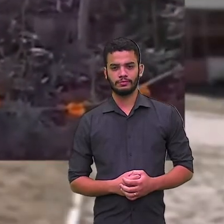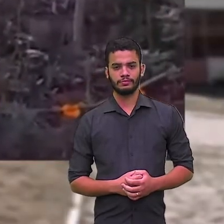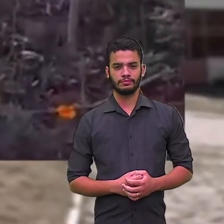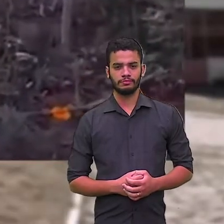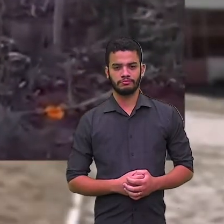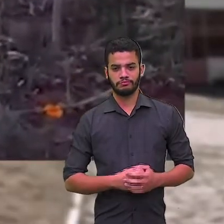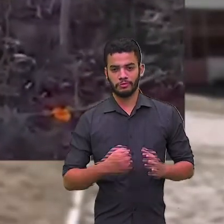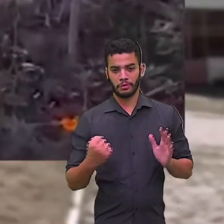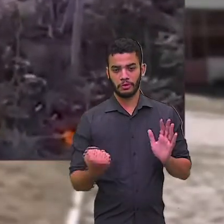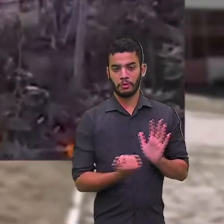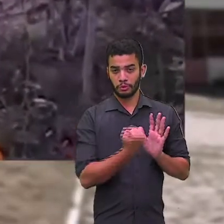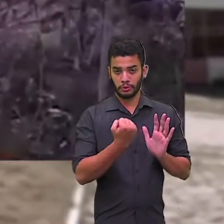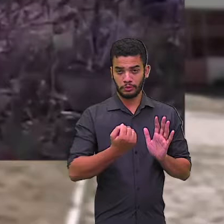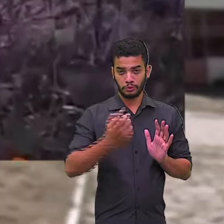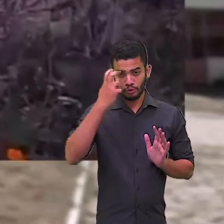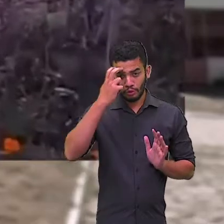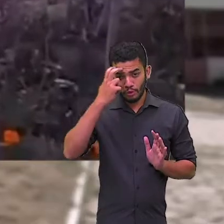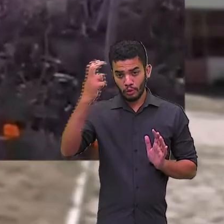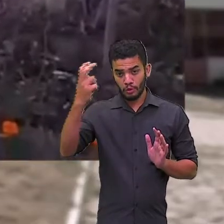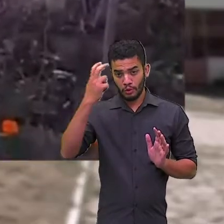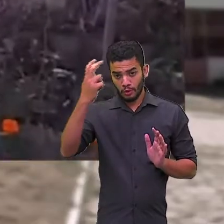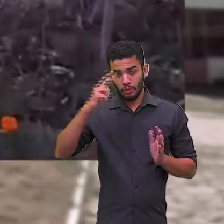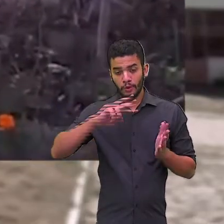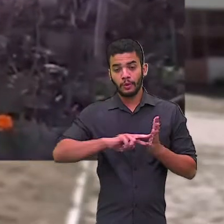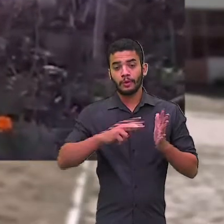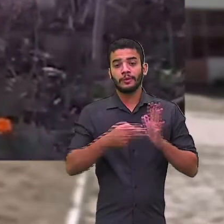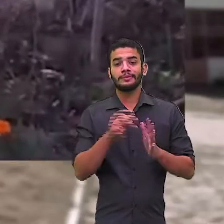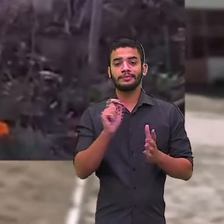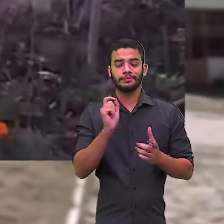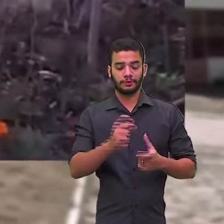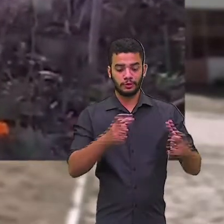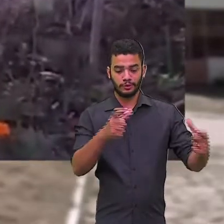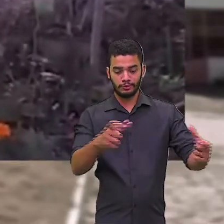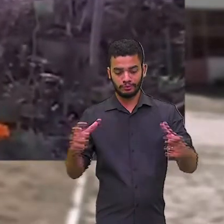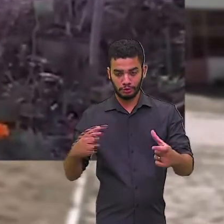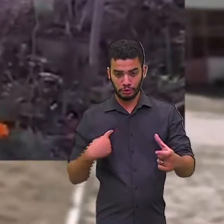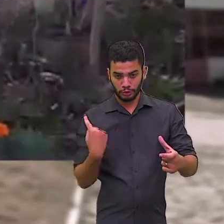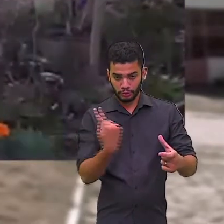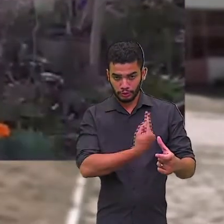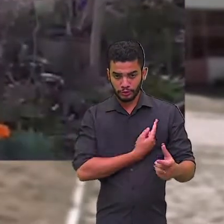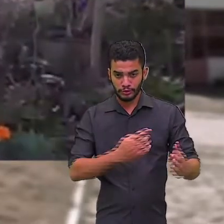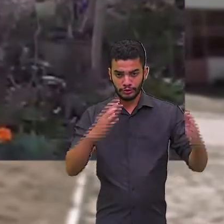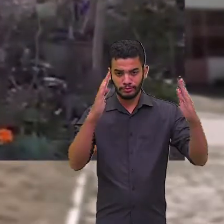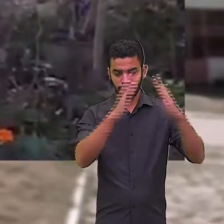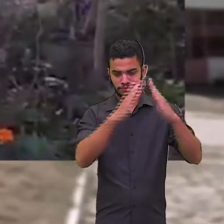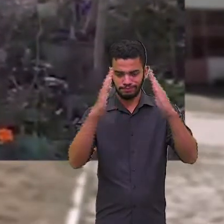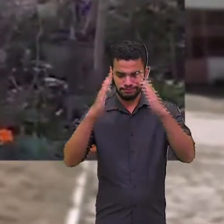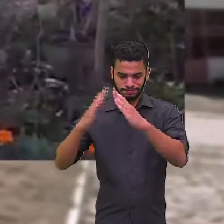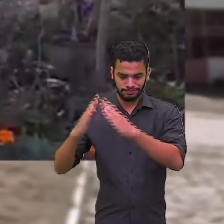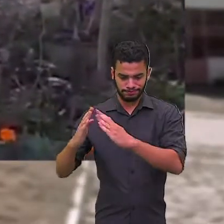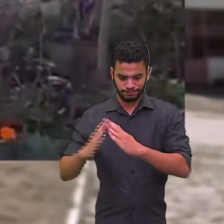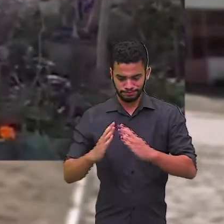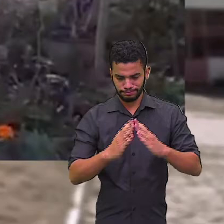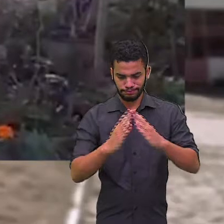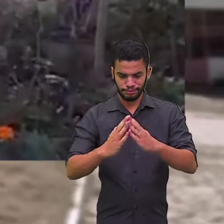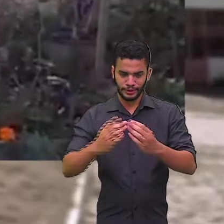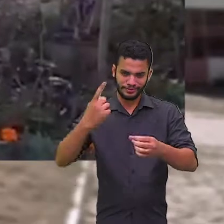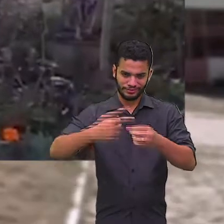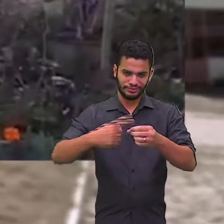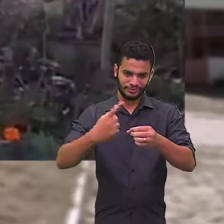Patrimônio cultural é o lugar onde a gente mora, onde a gente vive e o que a